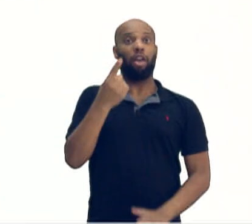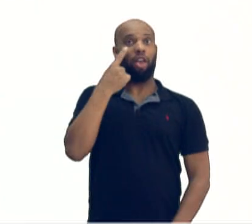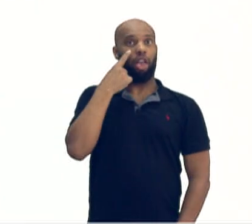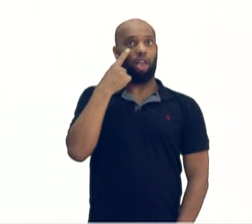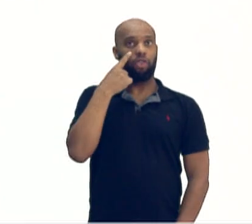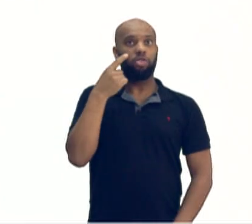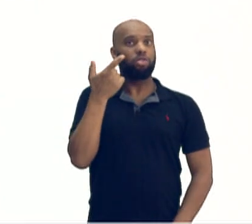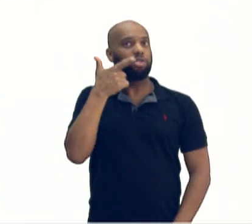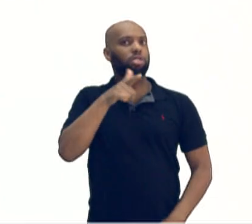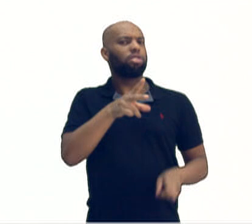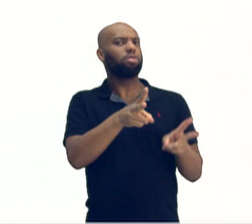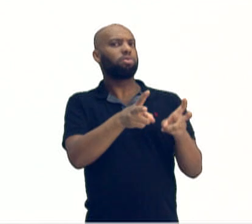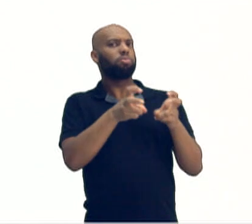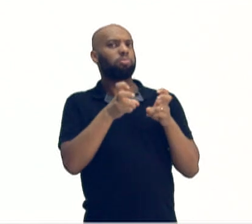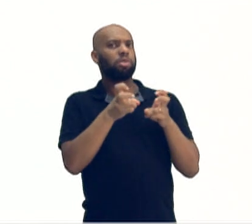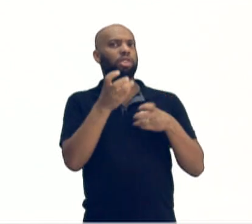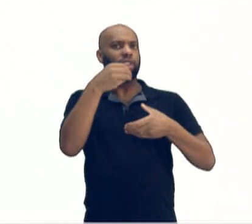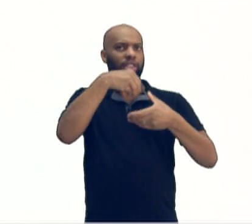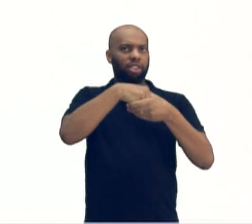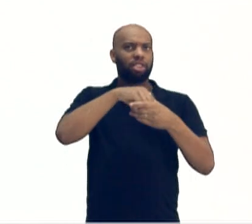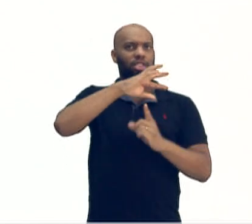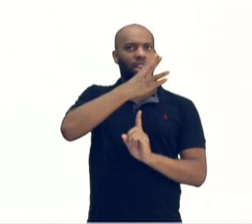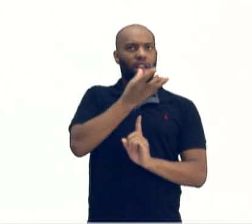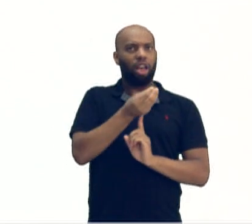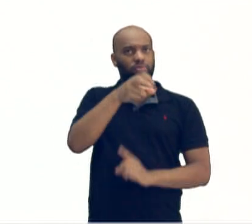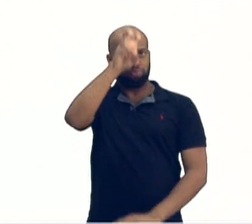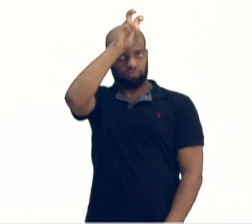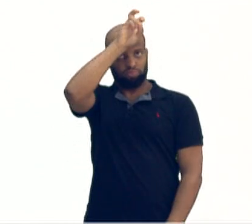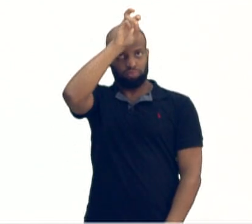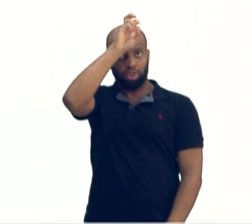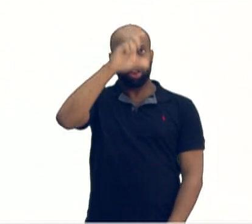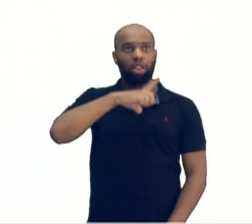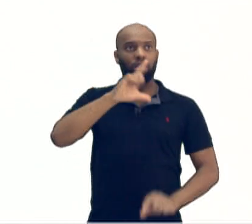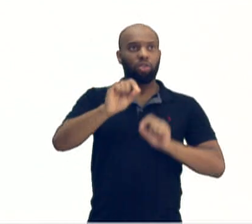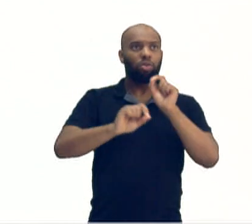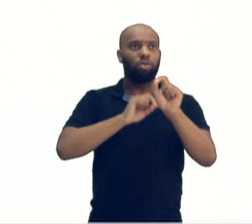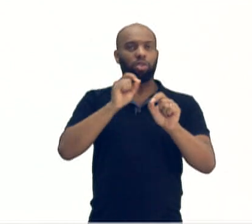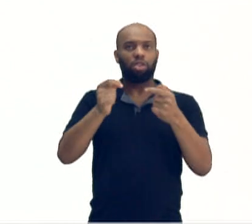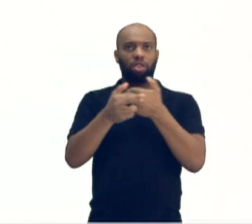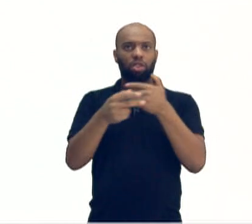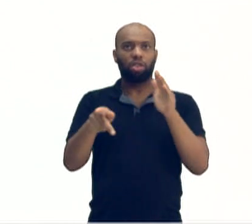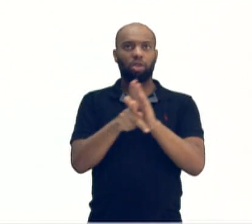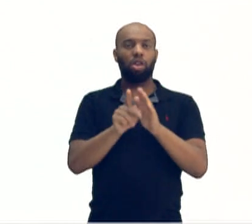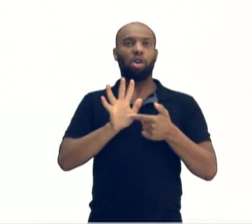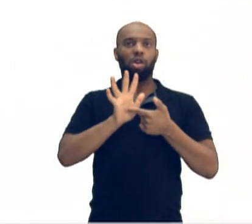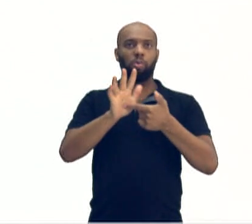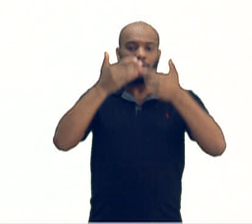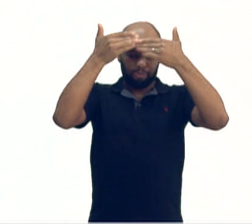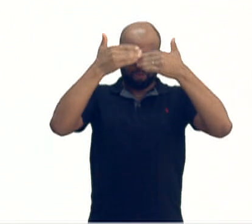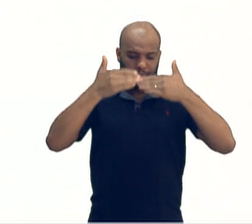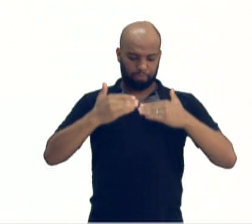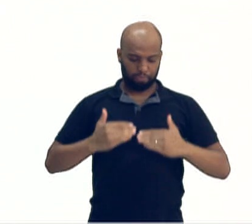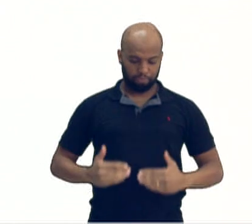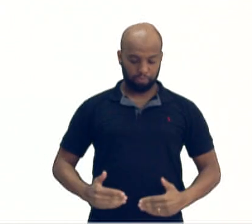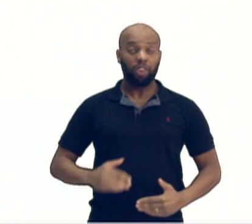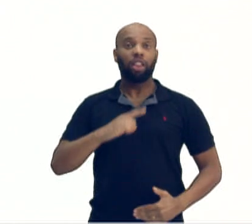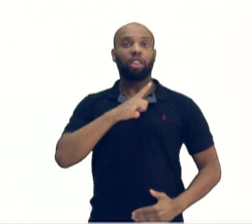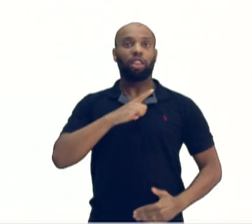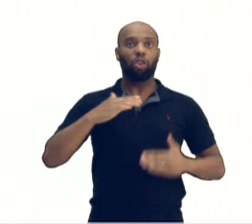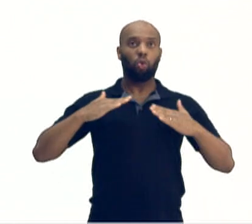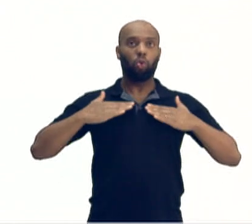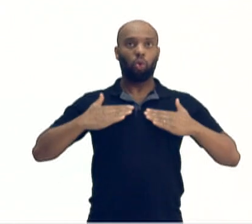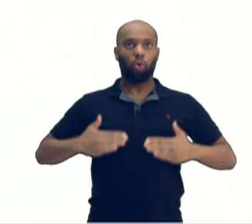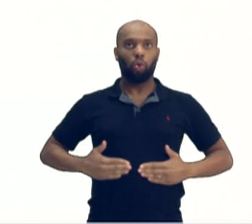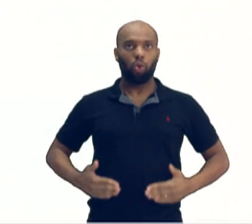a gente percebe na arte egípcia, né, a questão da frontalidade, né? Então a gente tem o corpo das obras